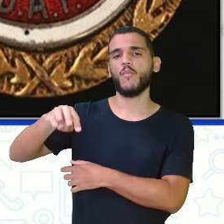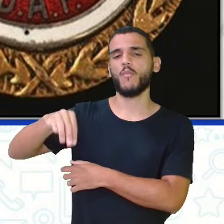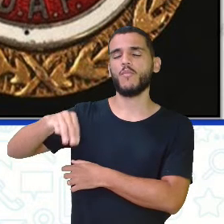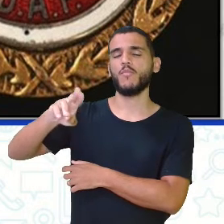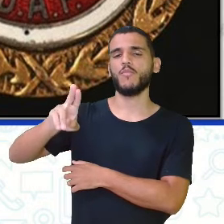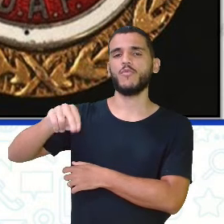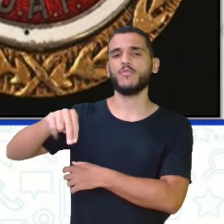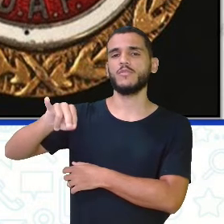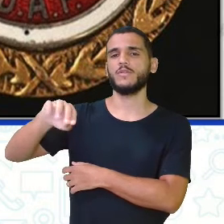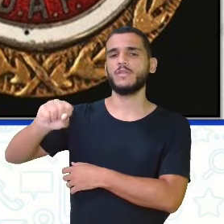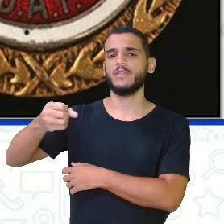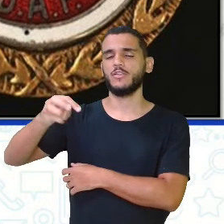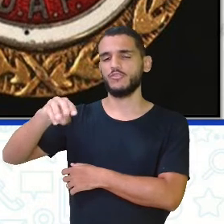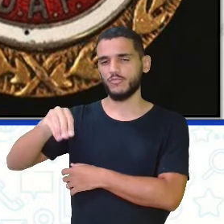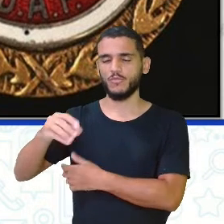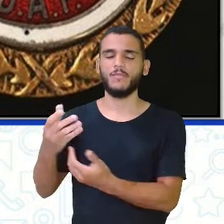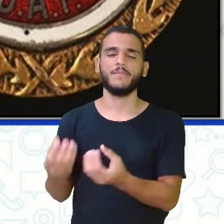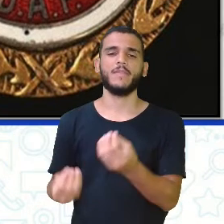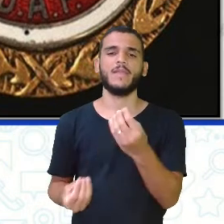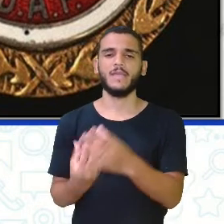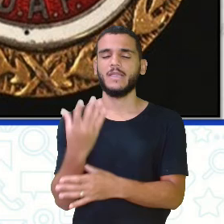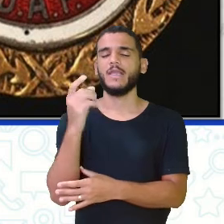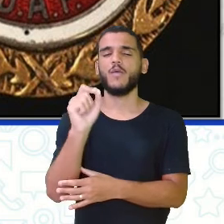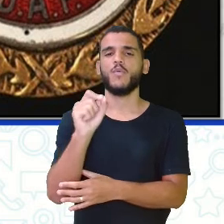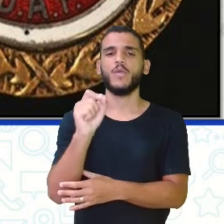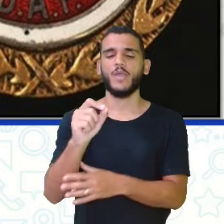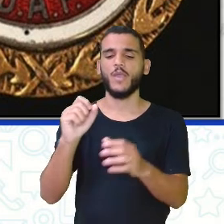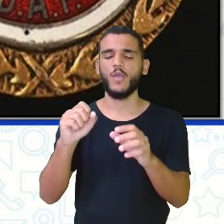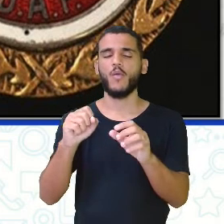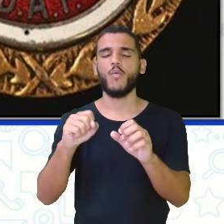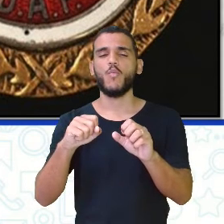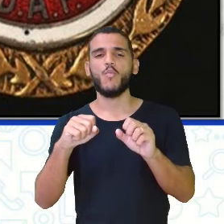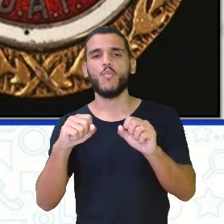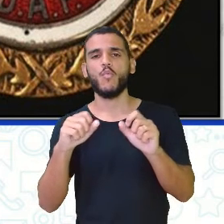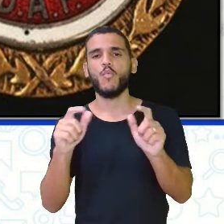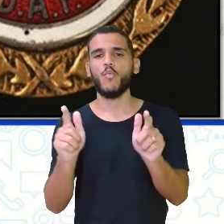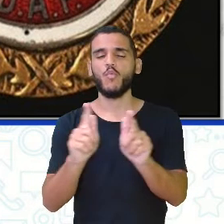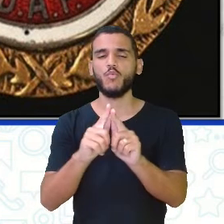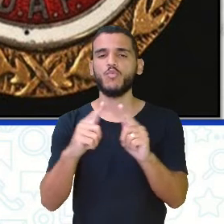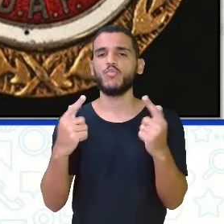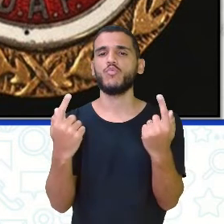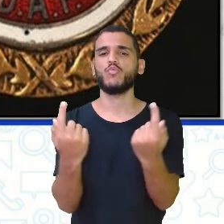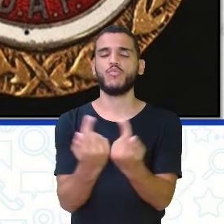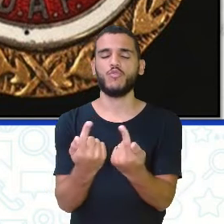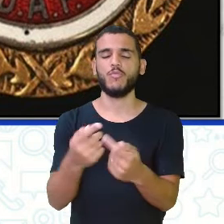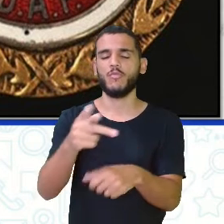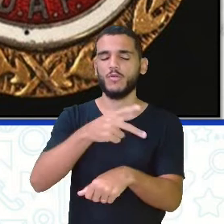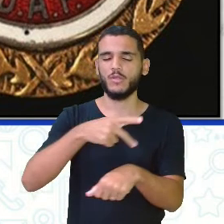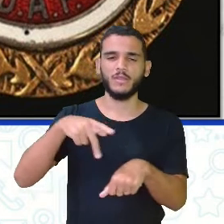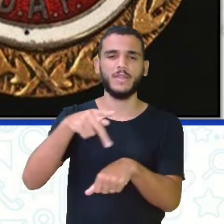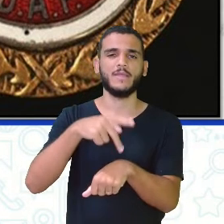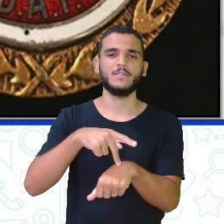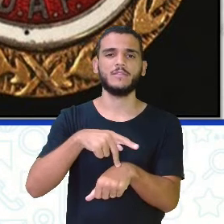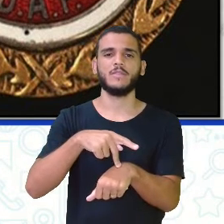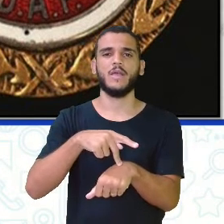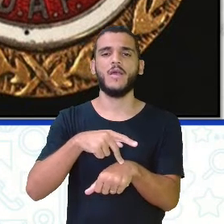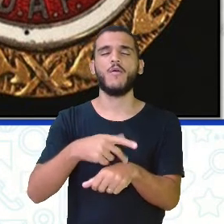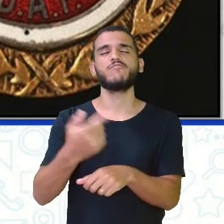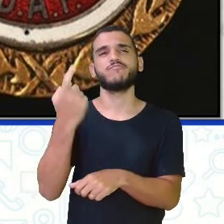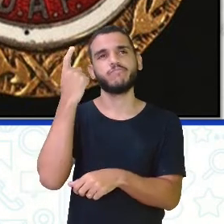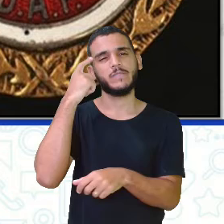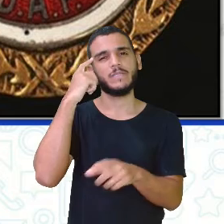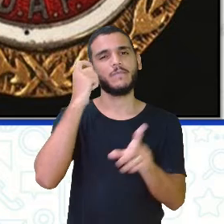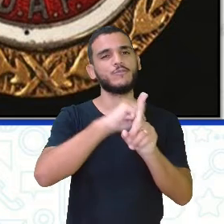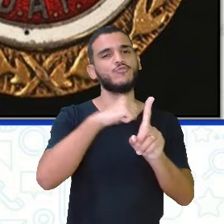Nacional Socialista dos Trabalhadores Alemães, né? O Nacional Socialist, o Nazi, né?